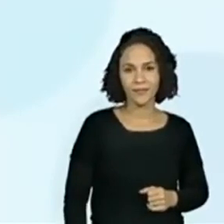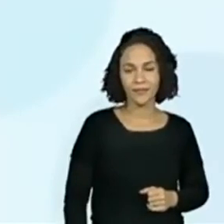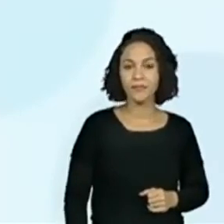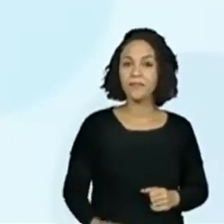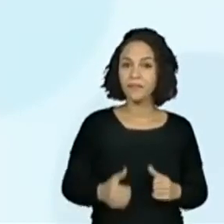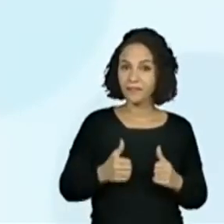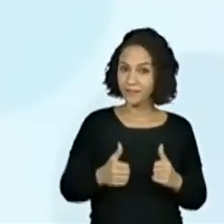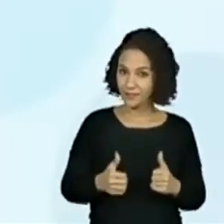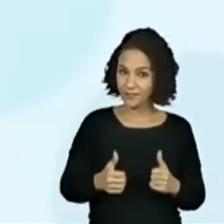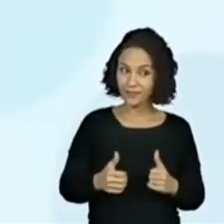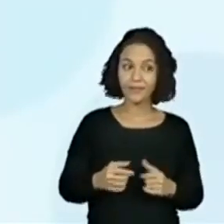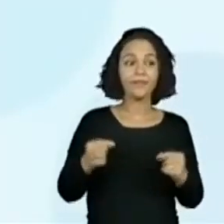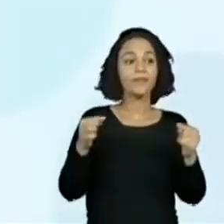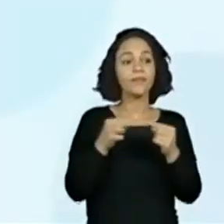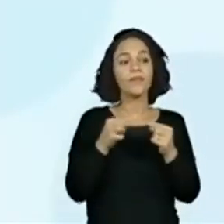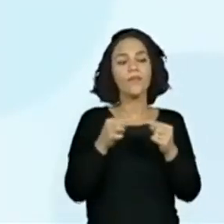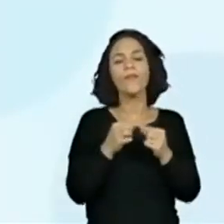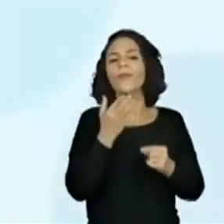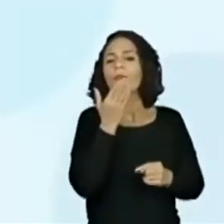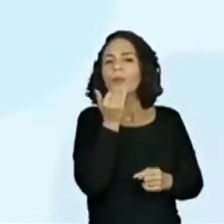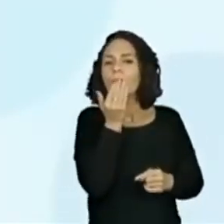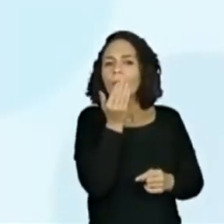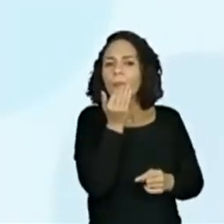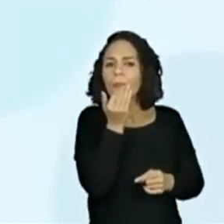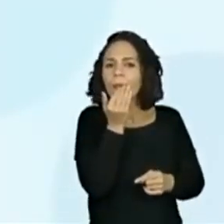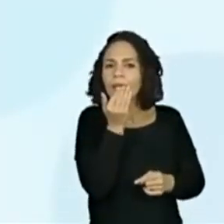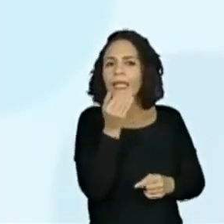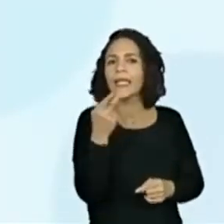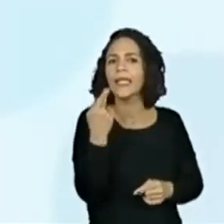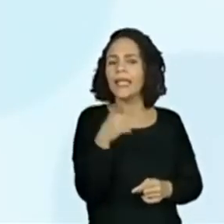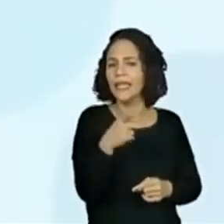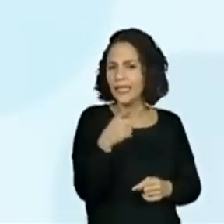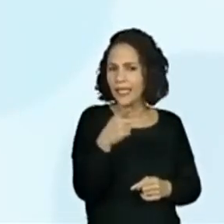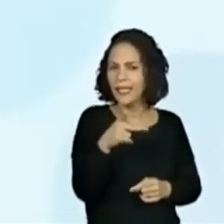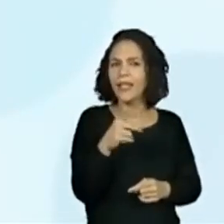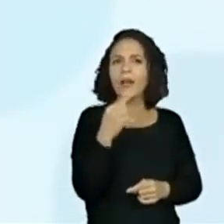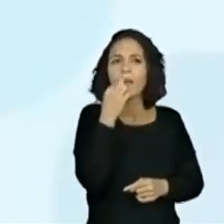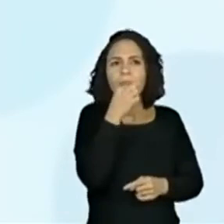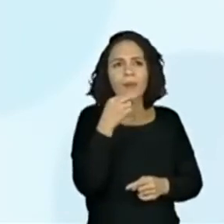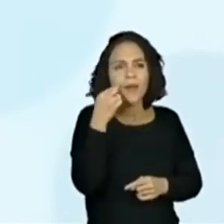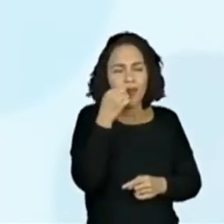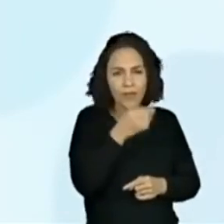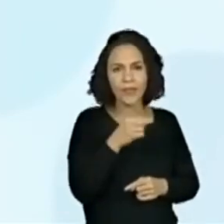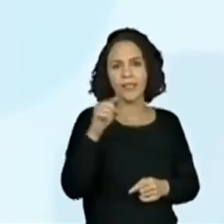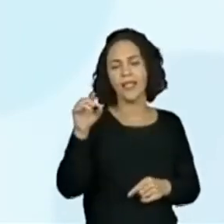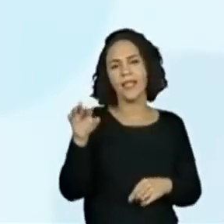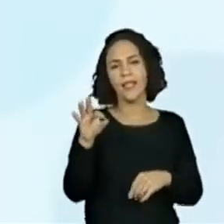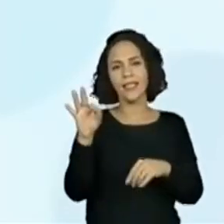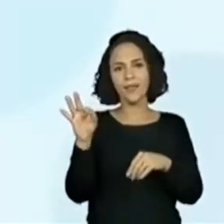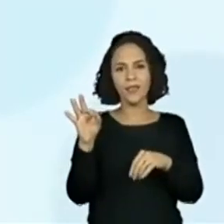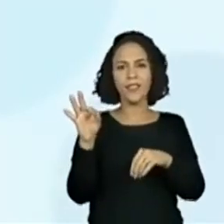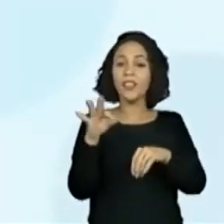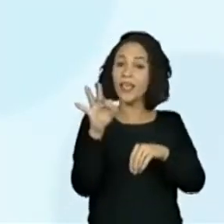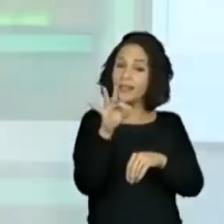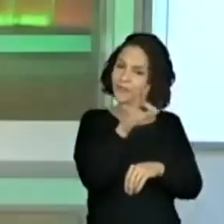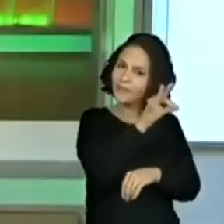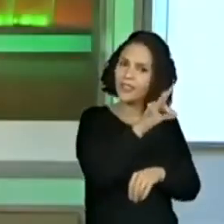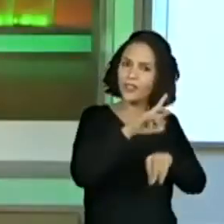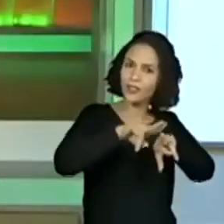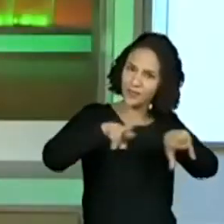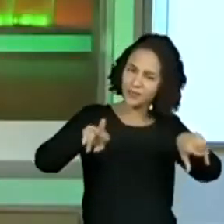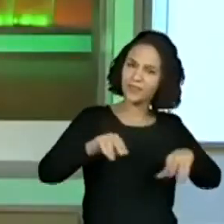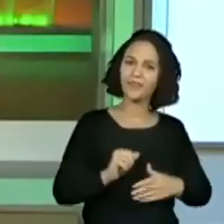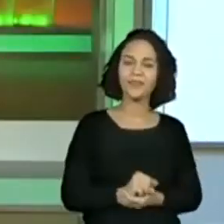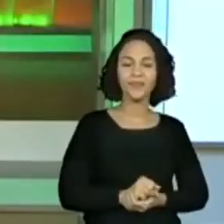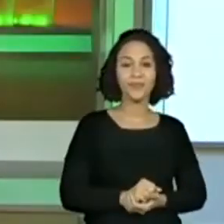De acordo com a alimentação, a gente pode pensar no aparelho bucal desses insetos que estamos abordando. Já estamos aqui